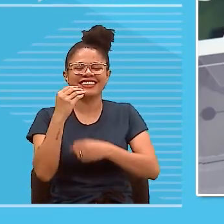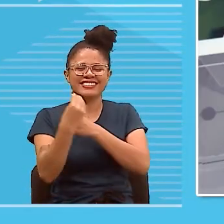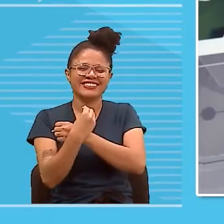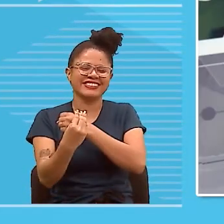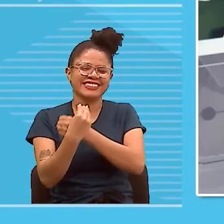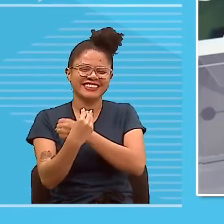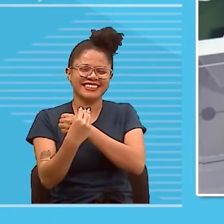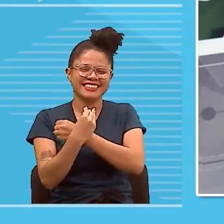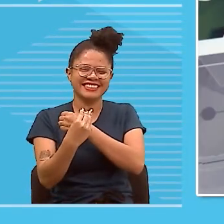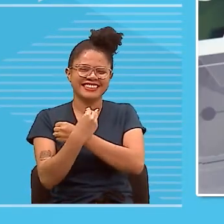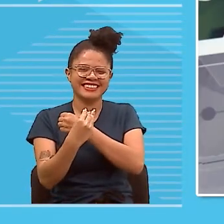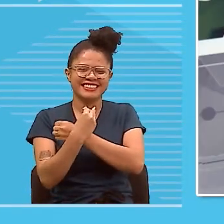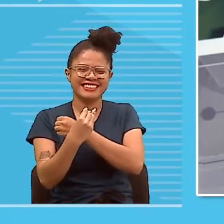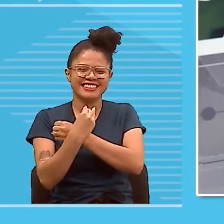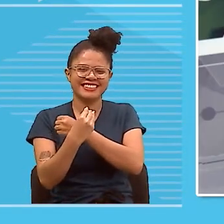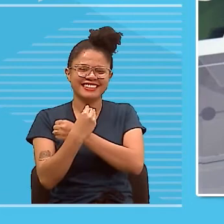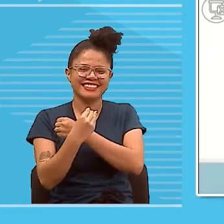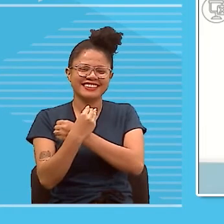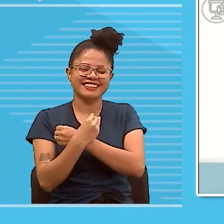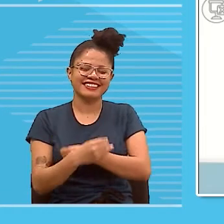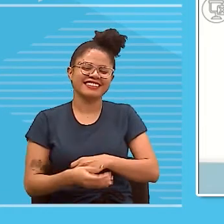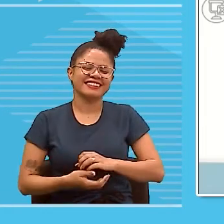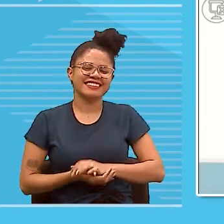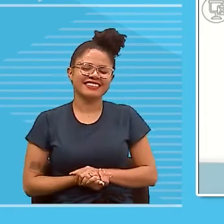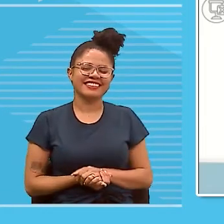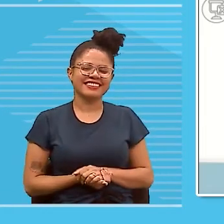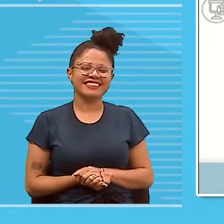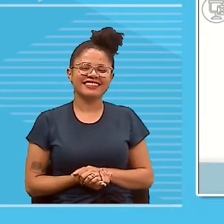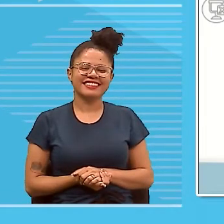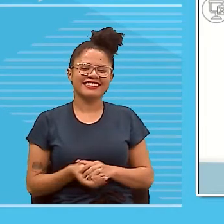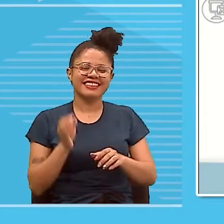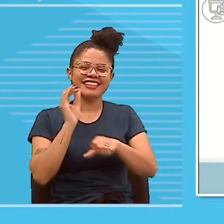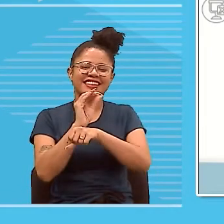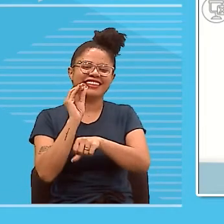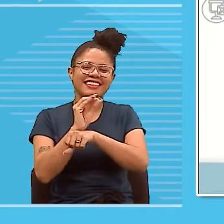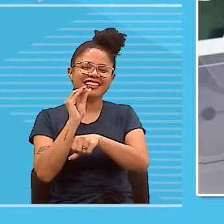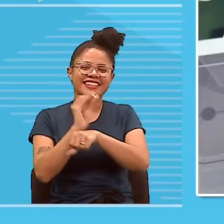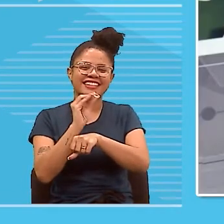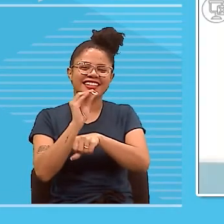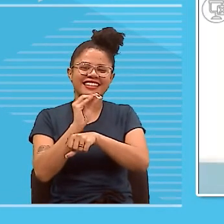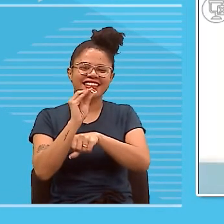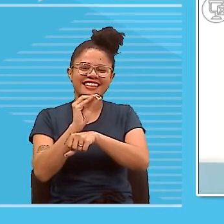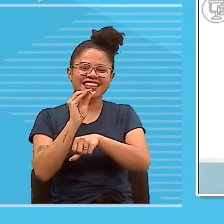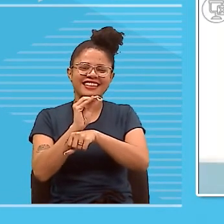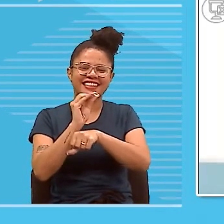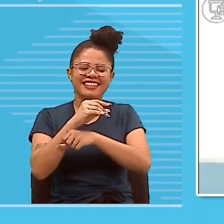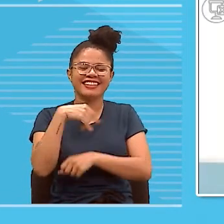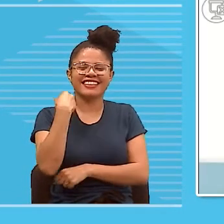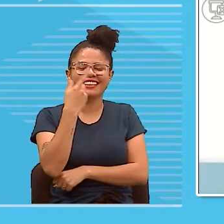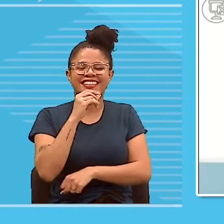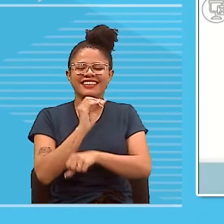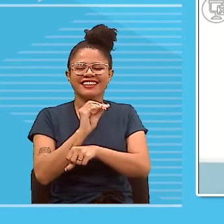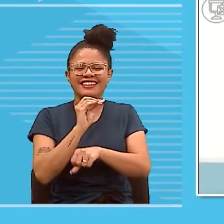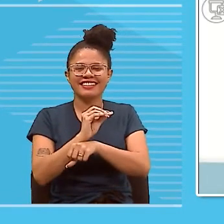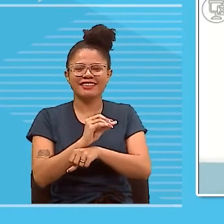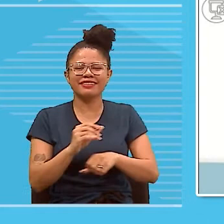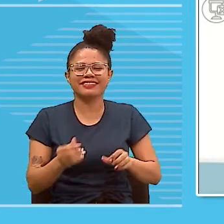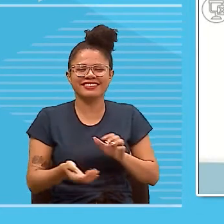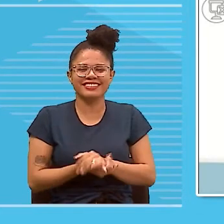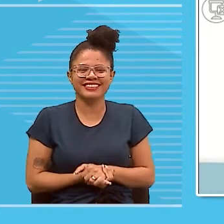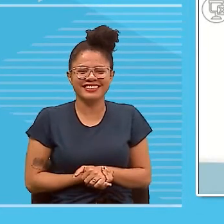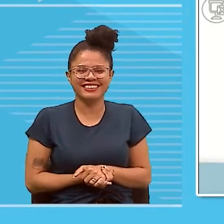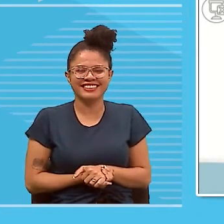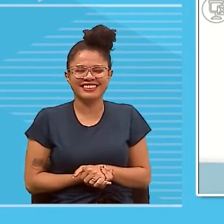não era no cantinho mesmo lá onde tava isso só quem cria anima